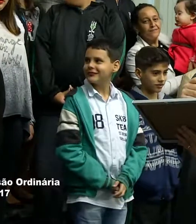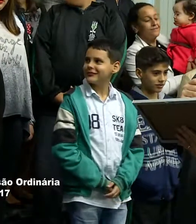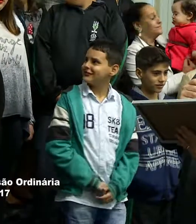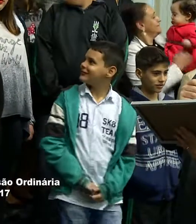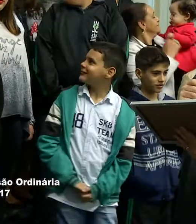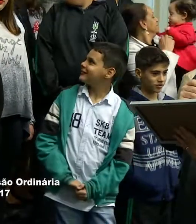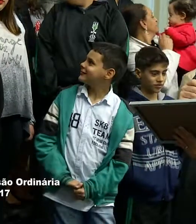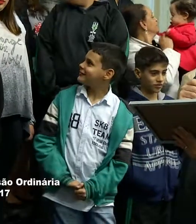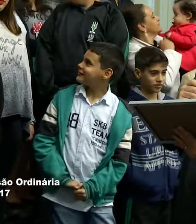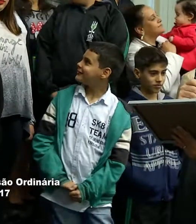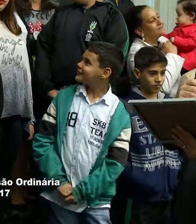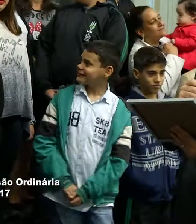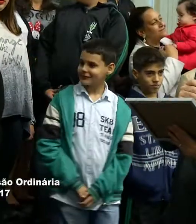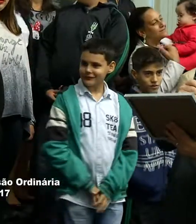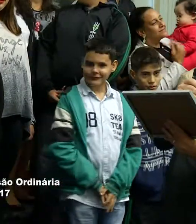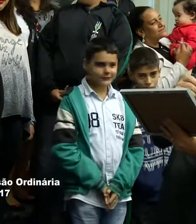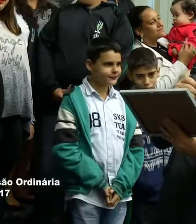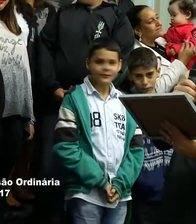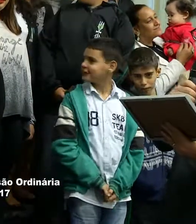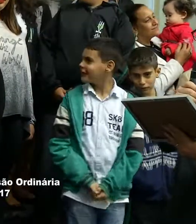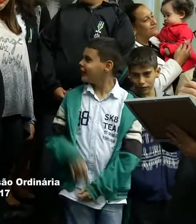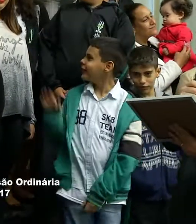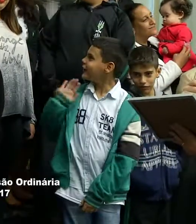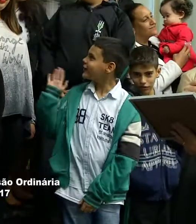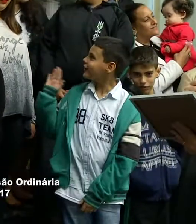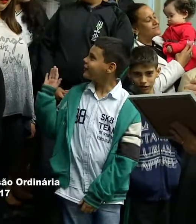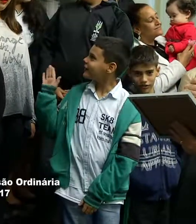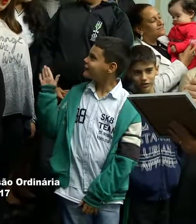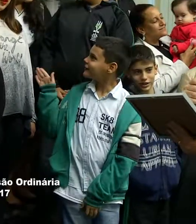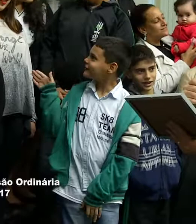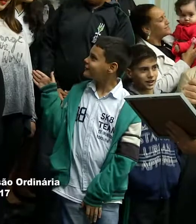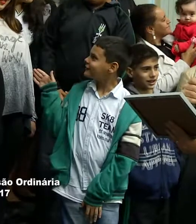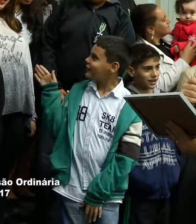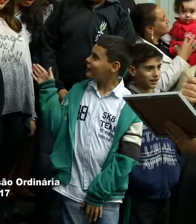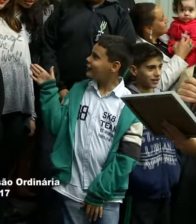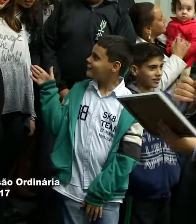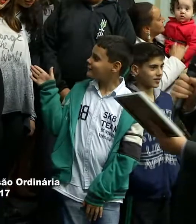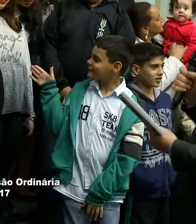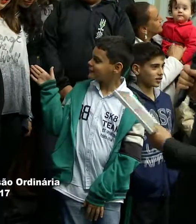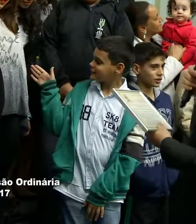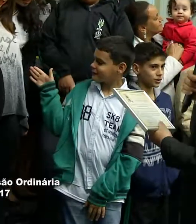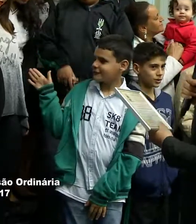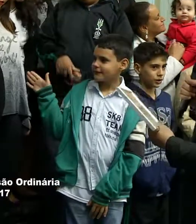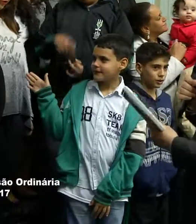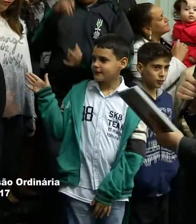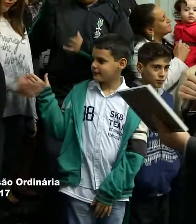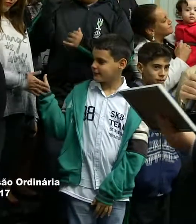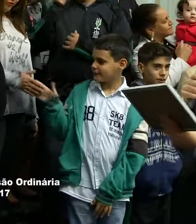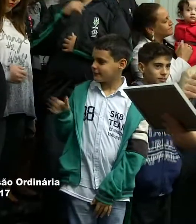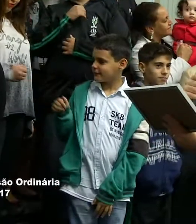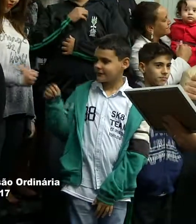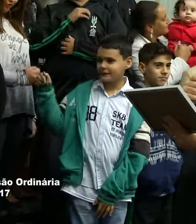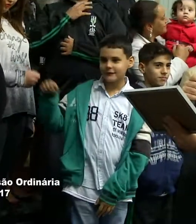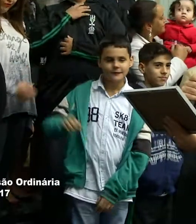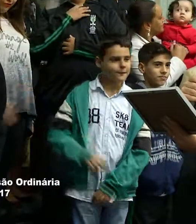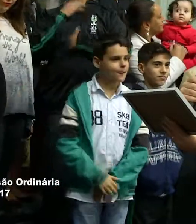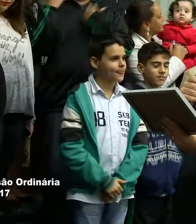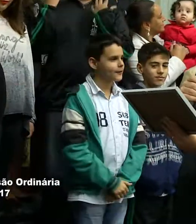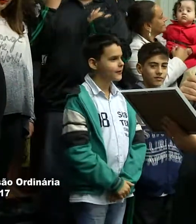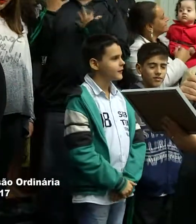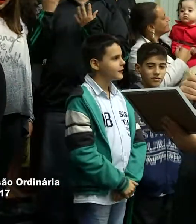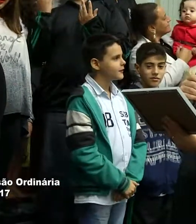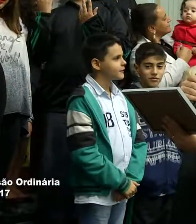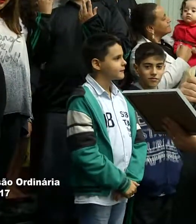Em sua reunião no dia 6 de junho de 2017, em homenagem à instituição educacional estadual